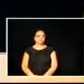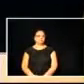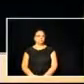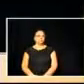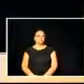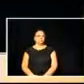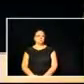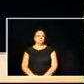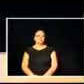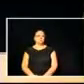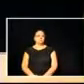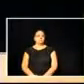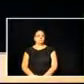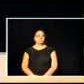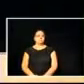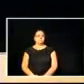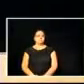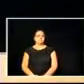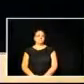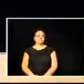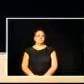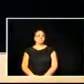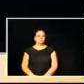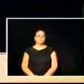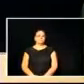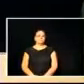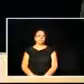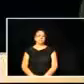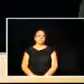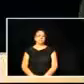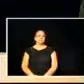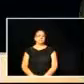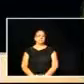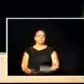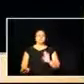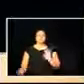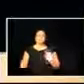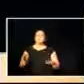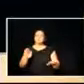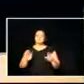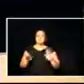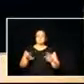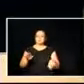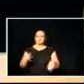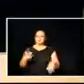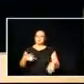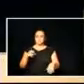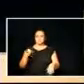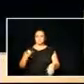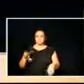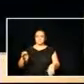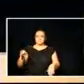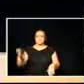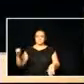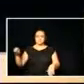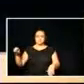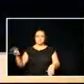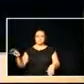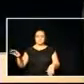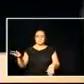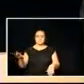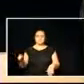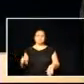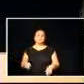mil pessoas ansiosas esperando isso. Então, a ideia, nós queremos passar para o prefeito e passar para os